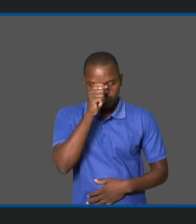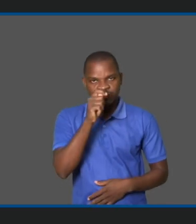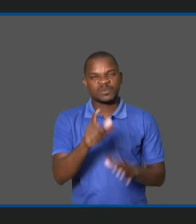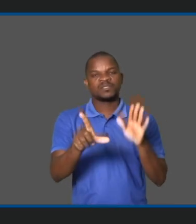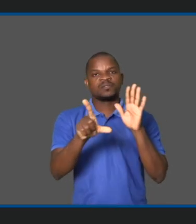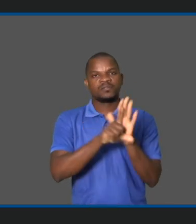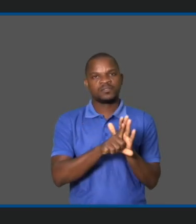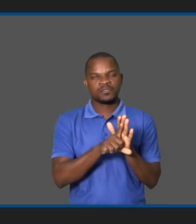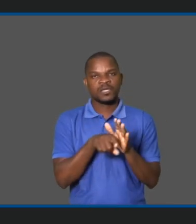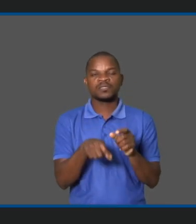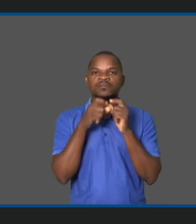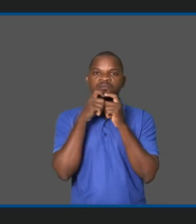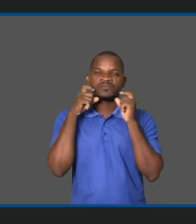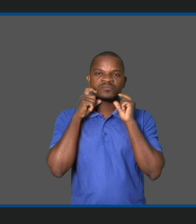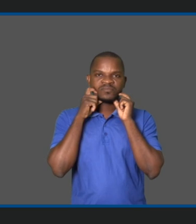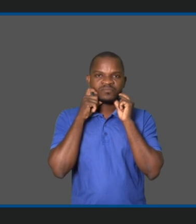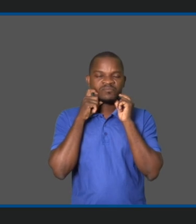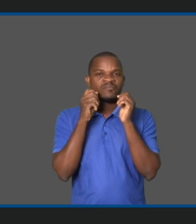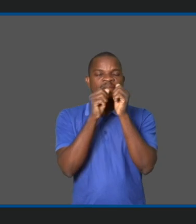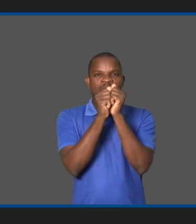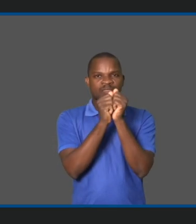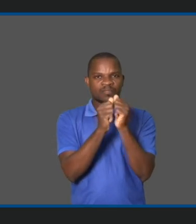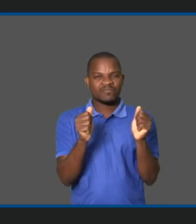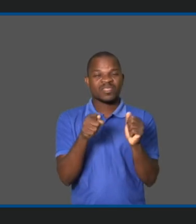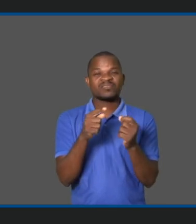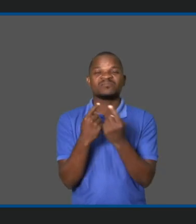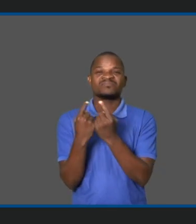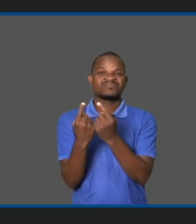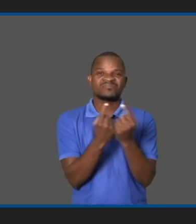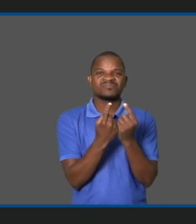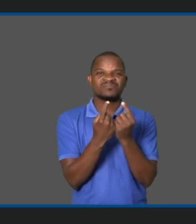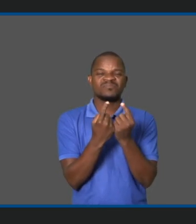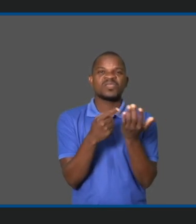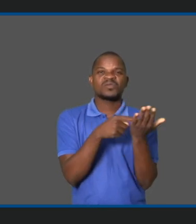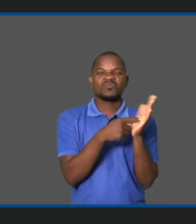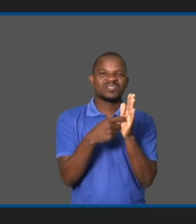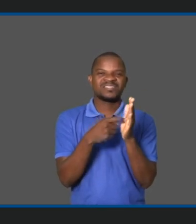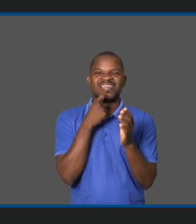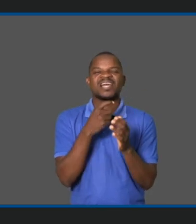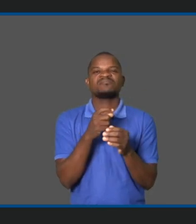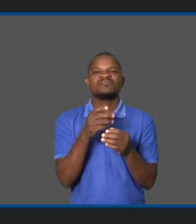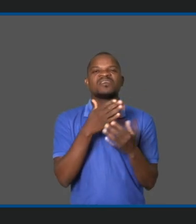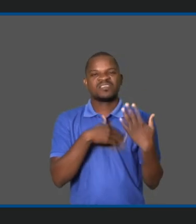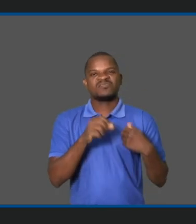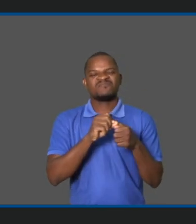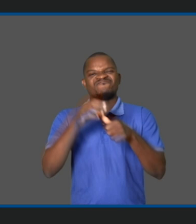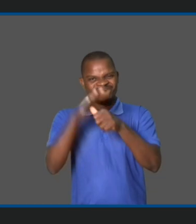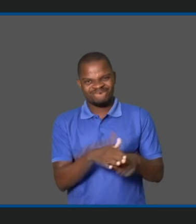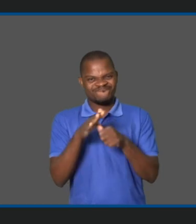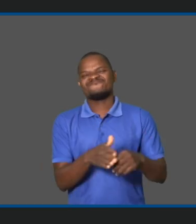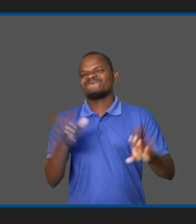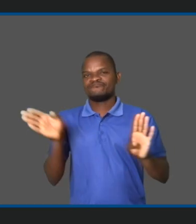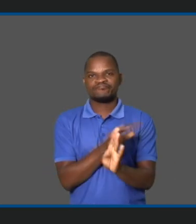uma atitude que mostra uma vontade de castigar o cidadão pelo que fez. Então, isto é mau por parte da Polícia,